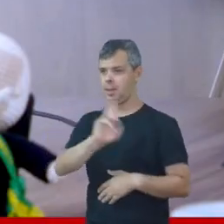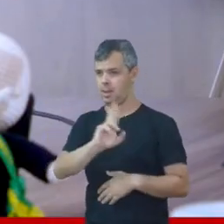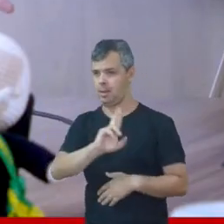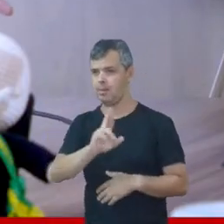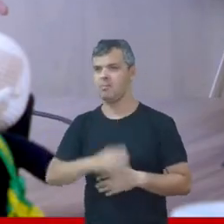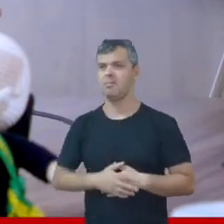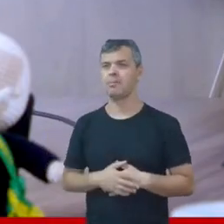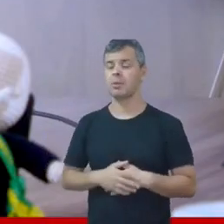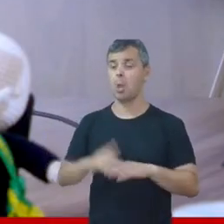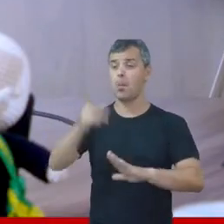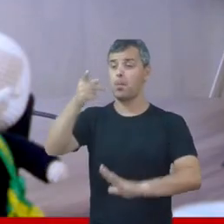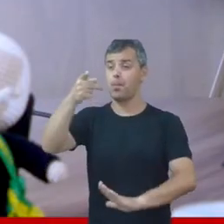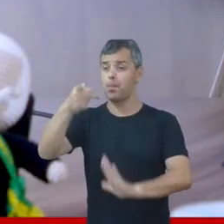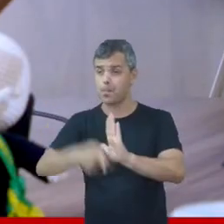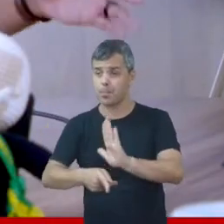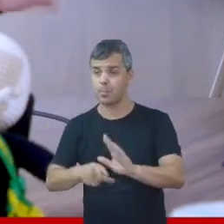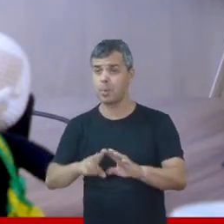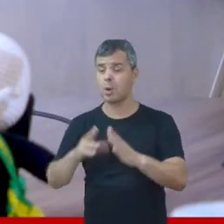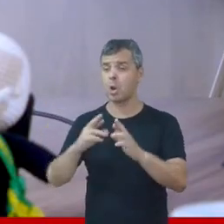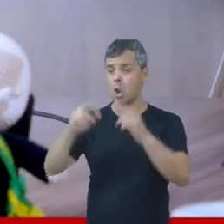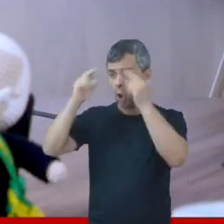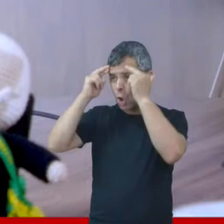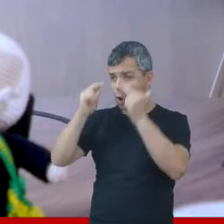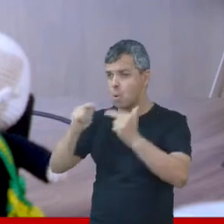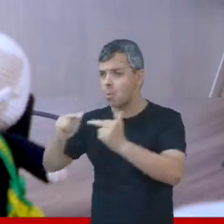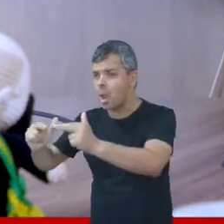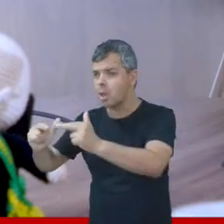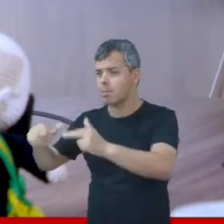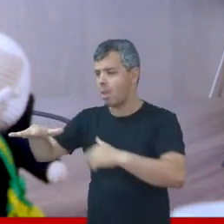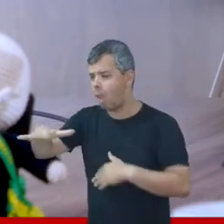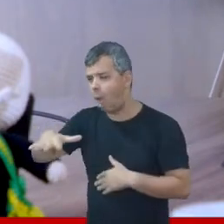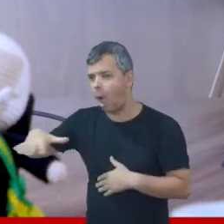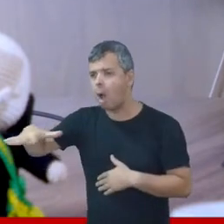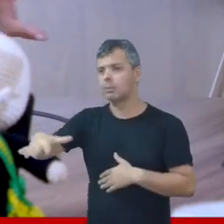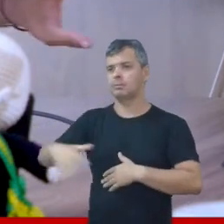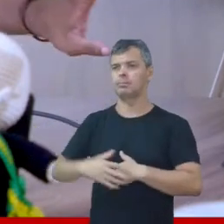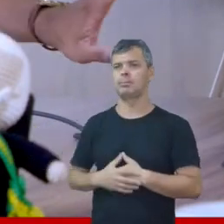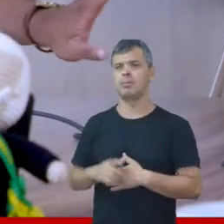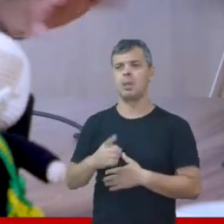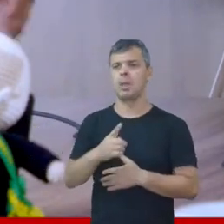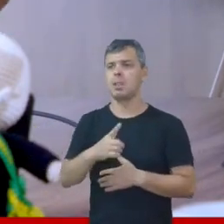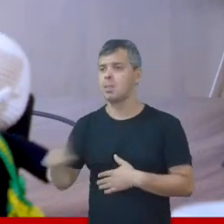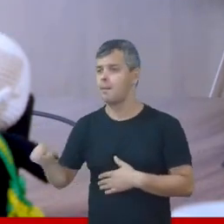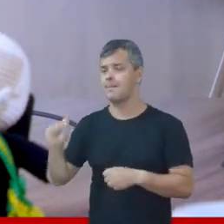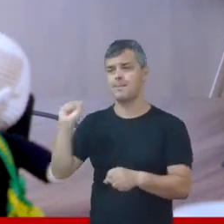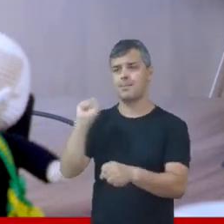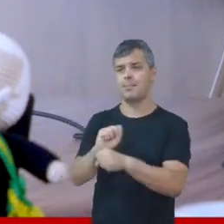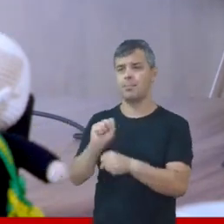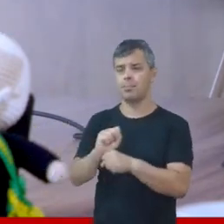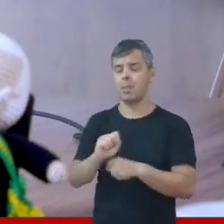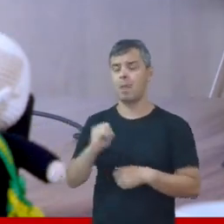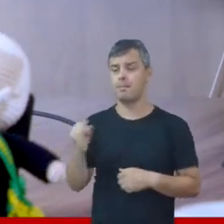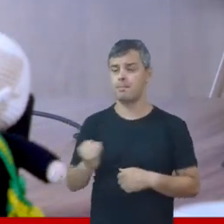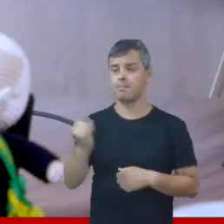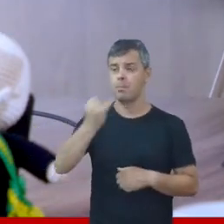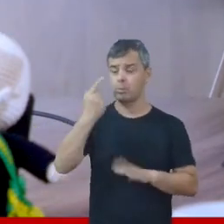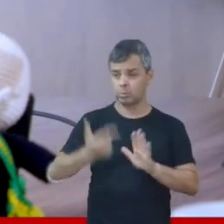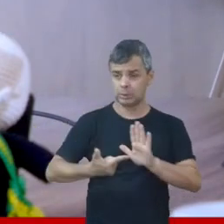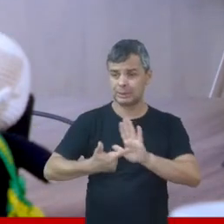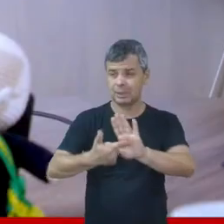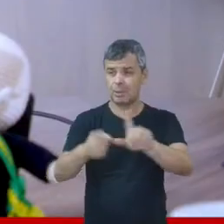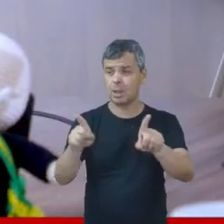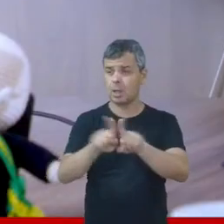Tem a criação de projetos como, por exemplo, Respeito o Meu Terreiro. E aí, não parando aí, eu acho que é importante trazer